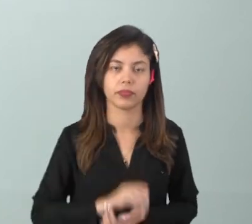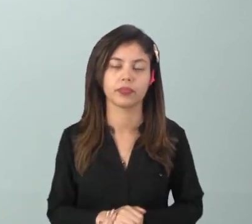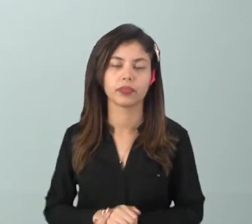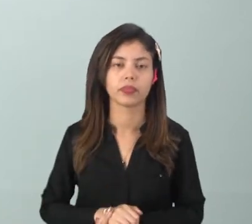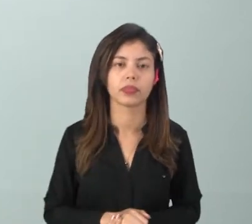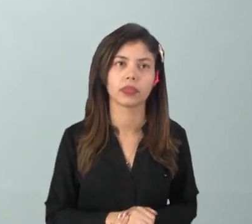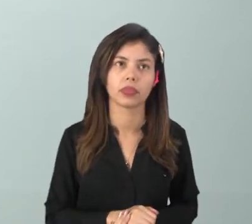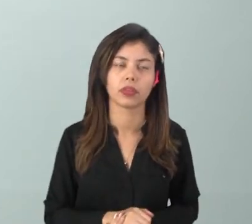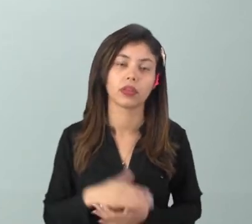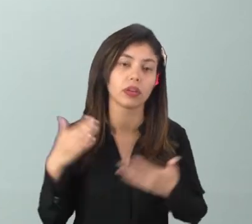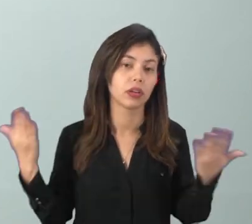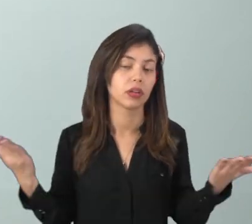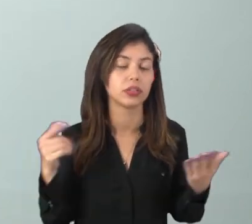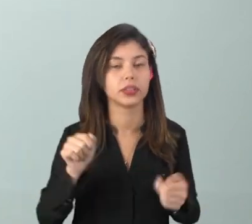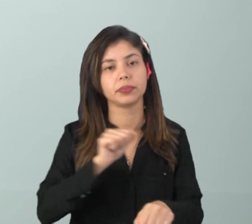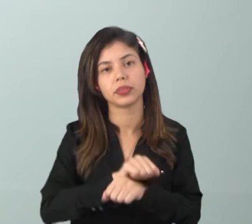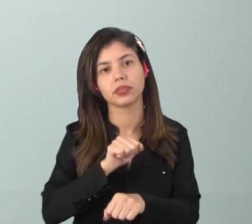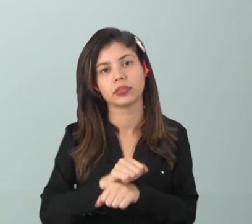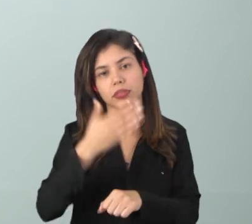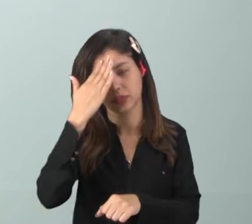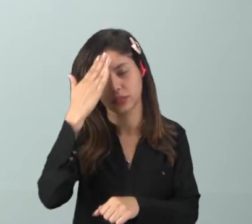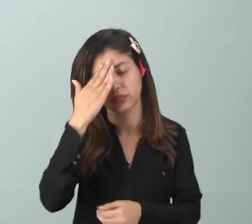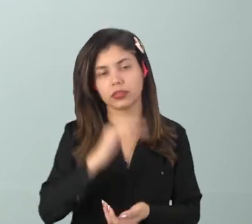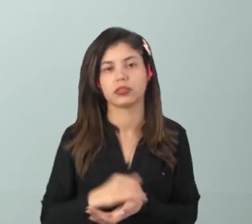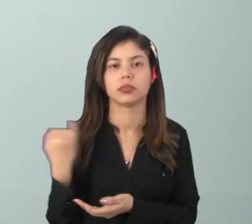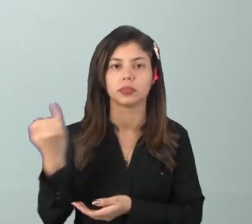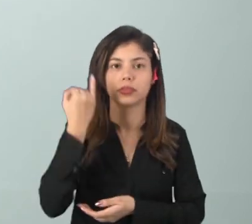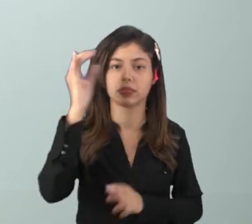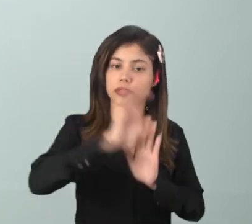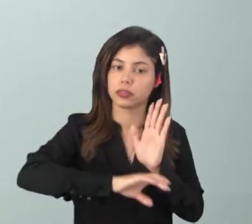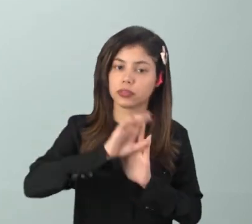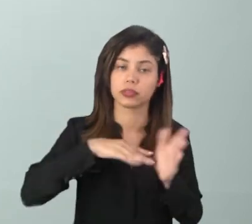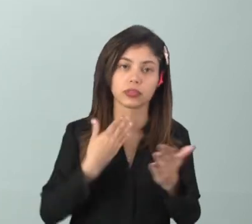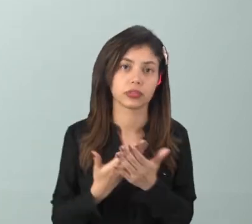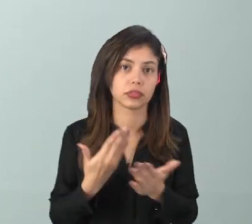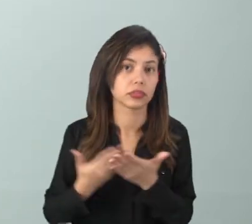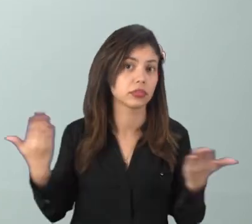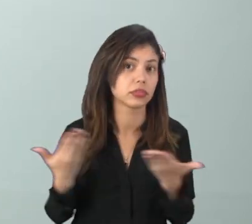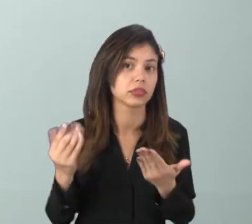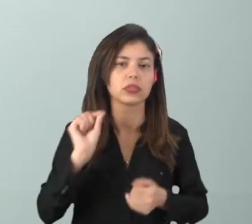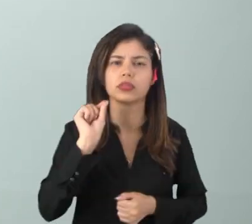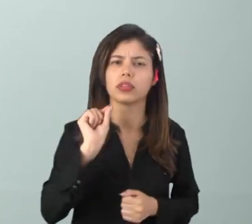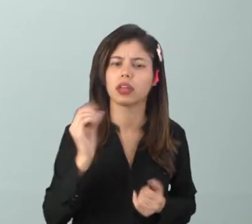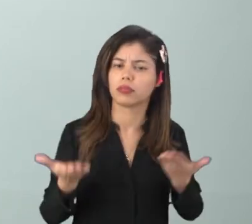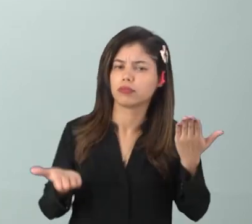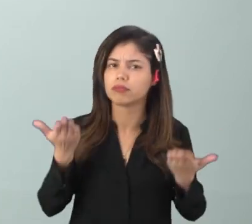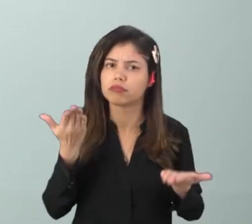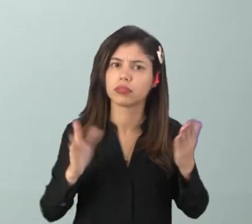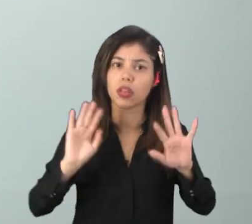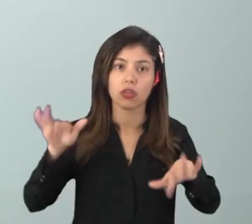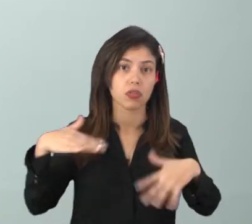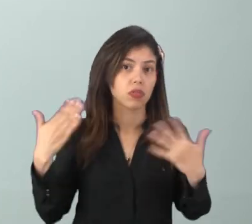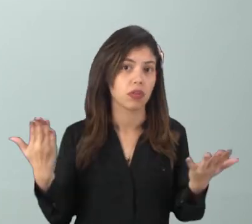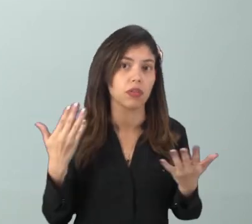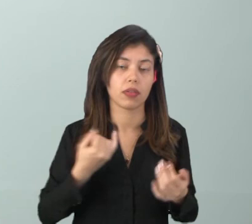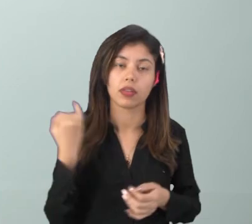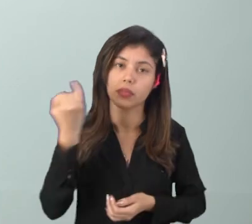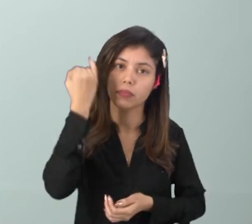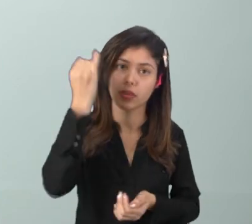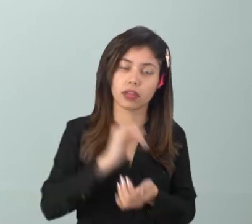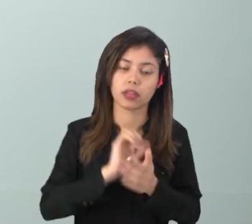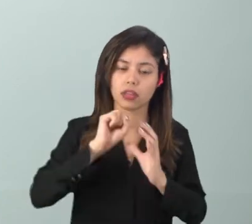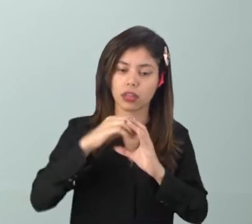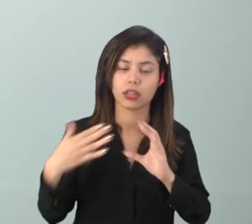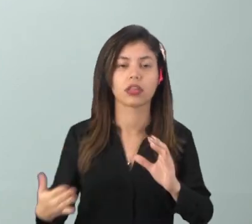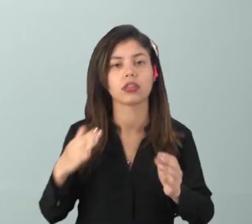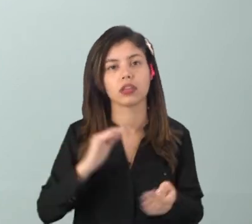tá? Então é isso, gente. Espero que vocês tenham entendido os principais conceitos da aula de hoje, o que é equilíbrio ambiental e quais são as principais características de cada